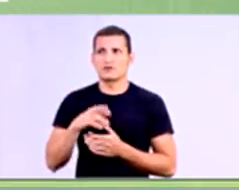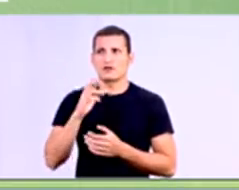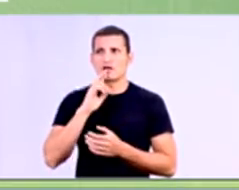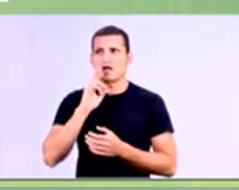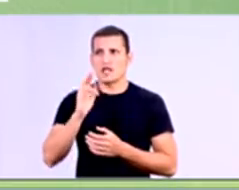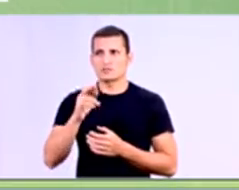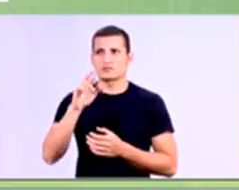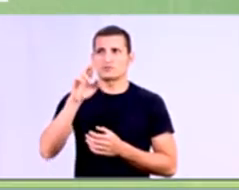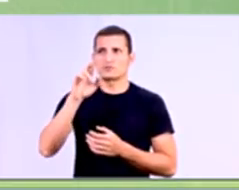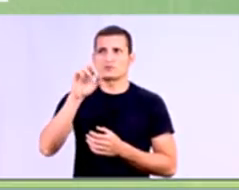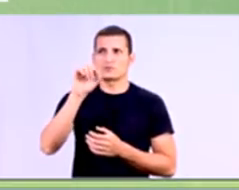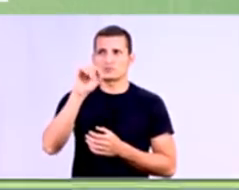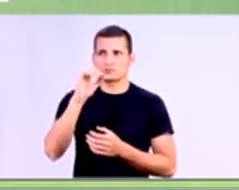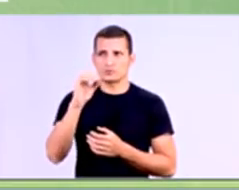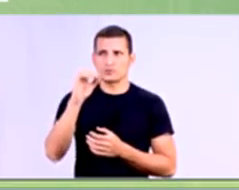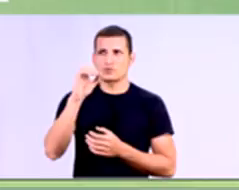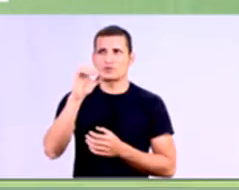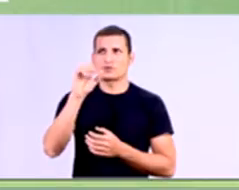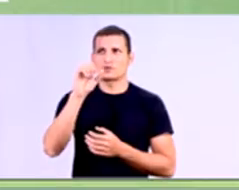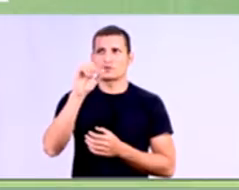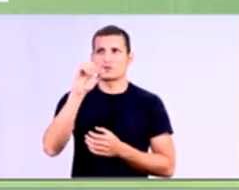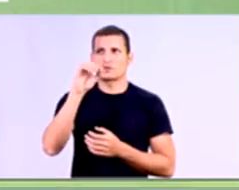social.